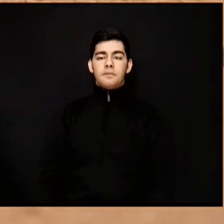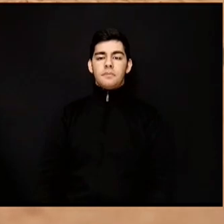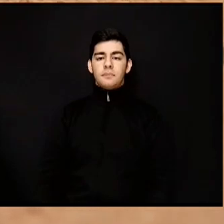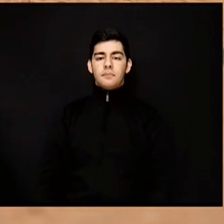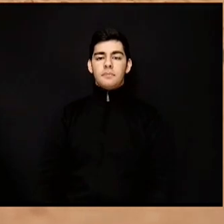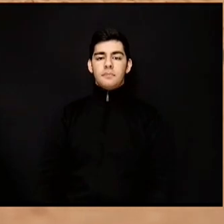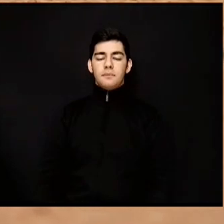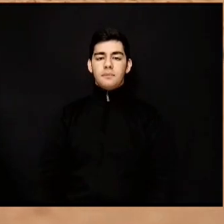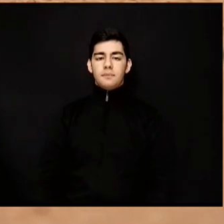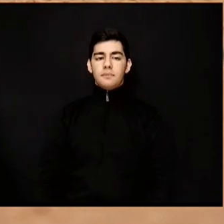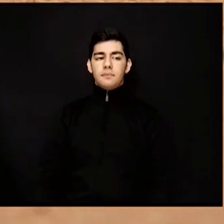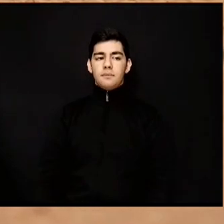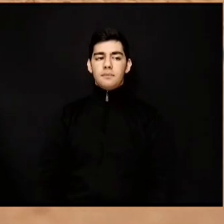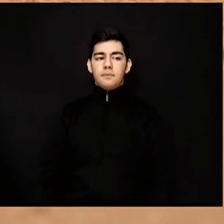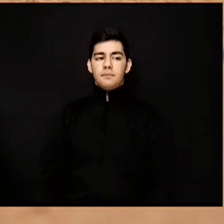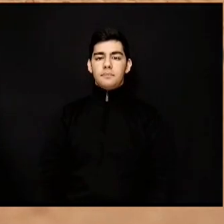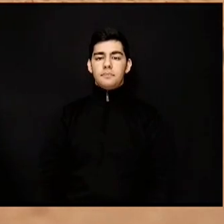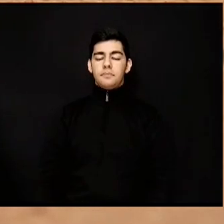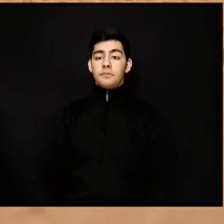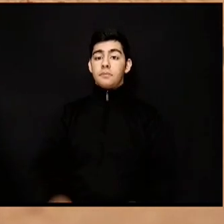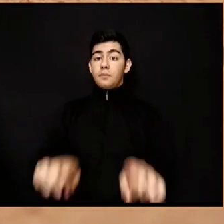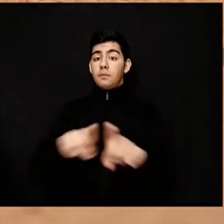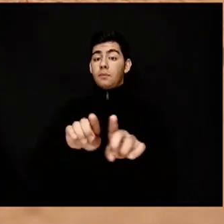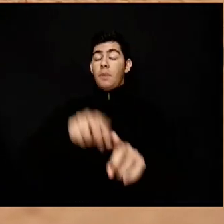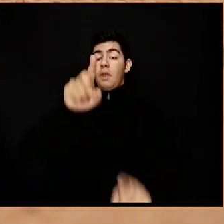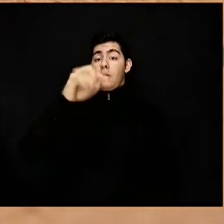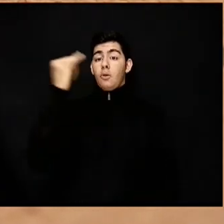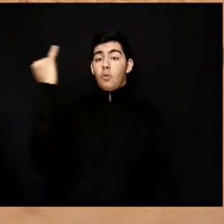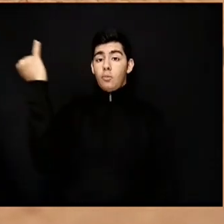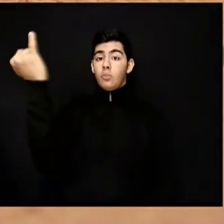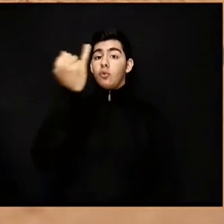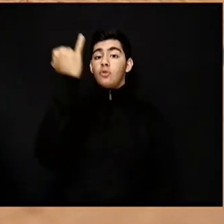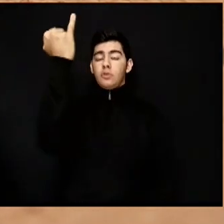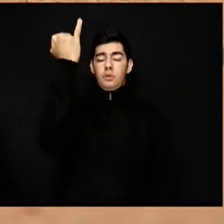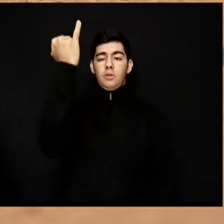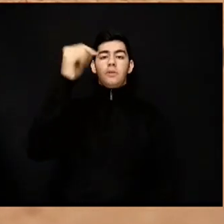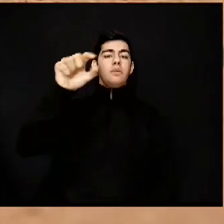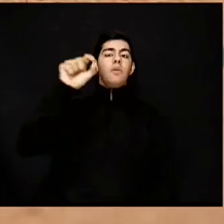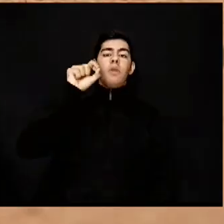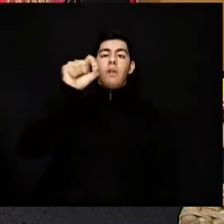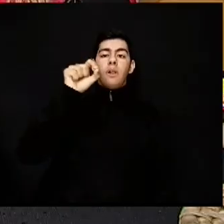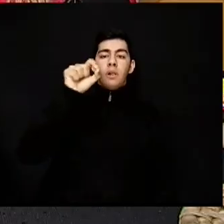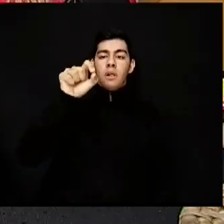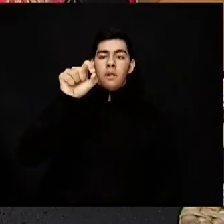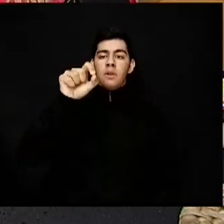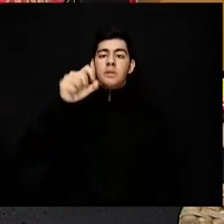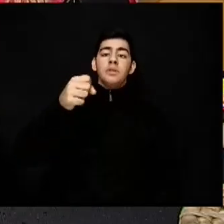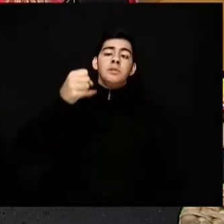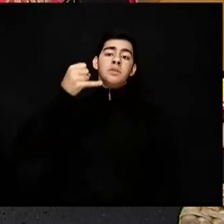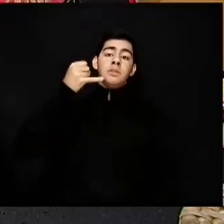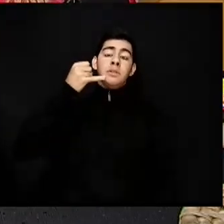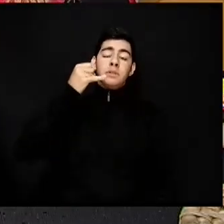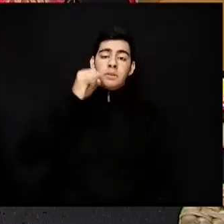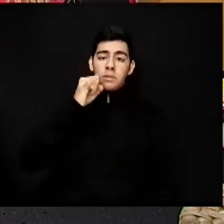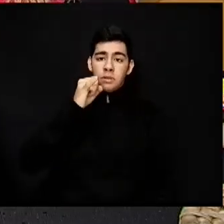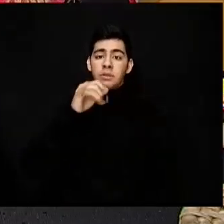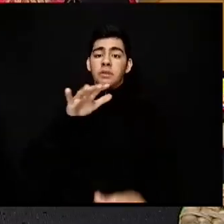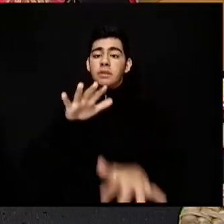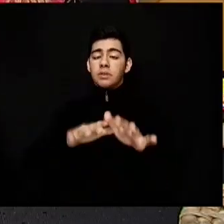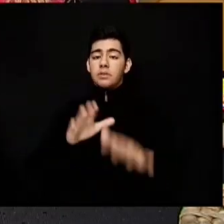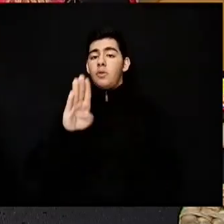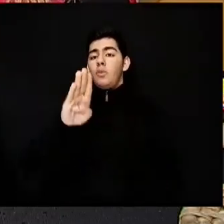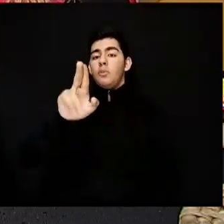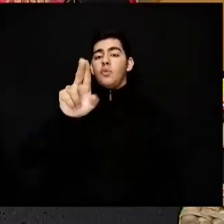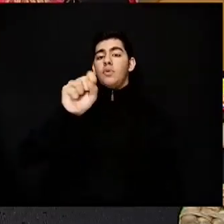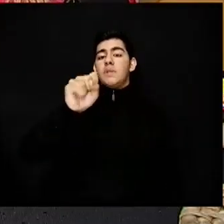E outra coisa que é importante dizer também é que se esses búzios, se eles forem muito